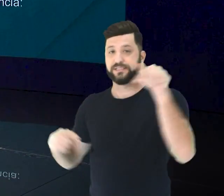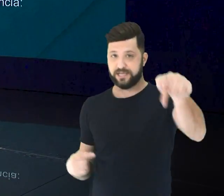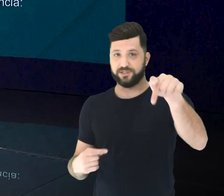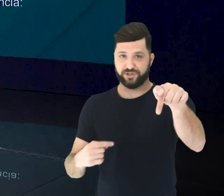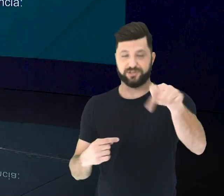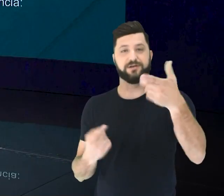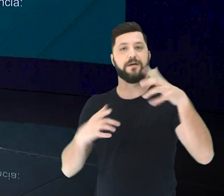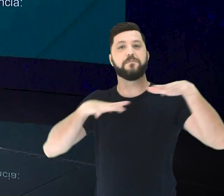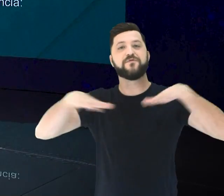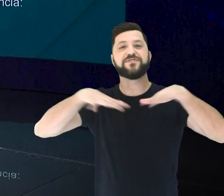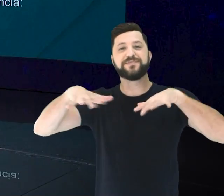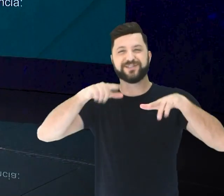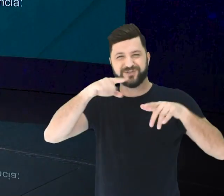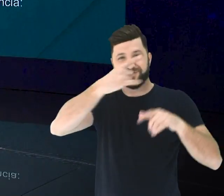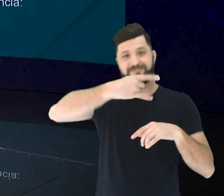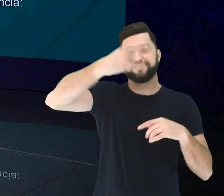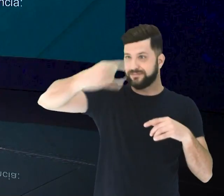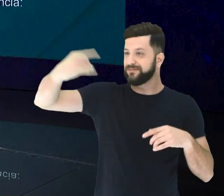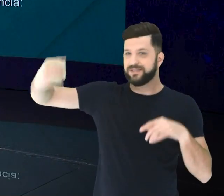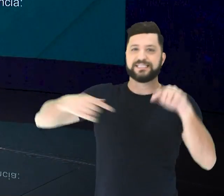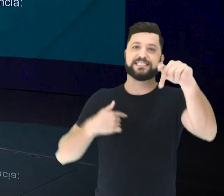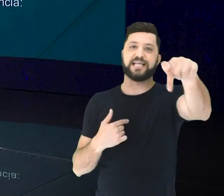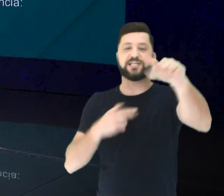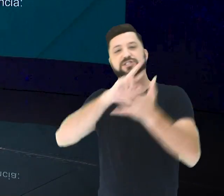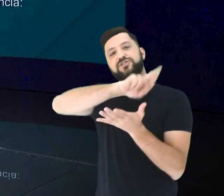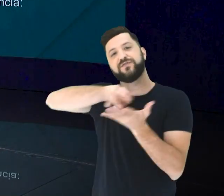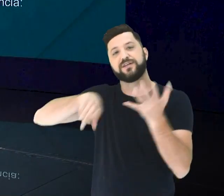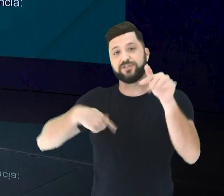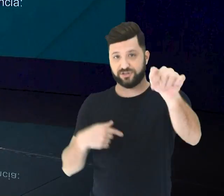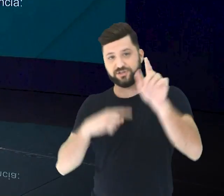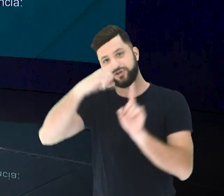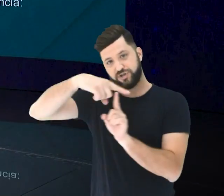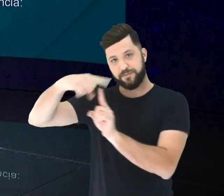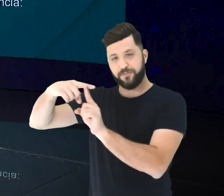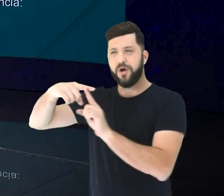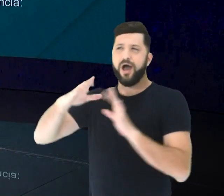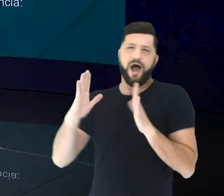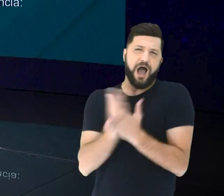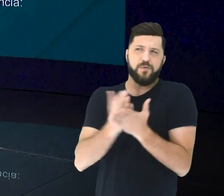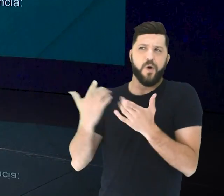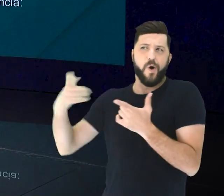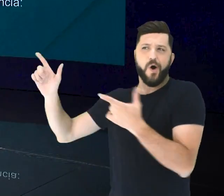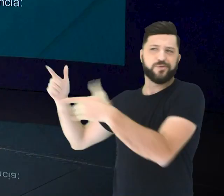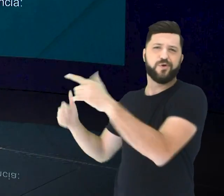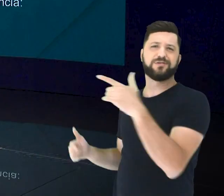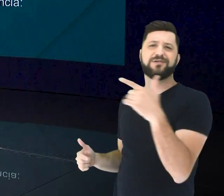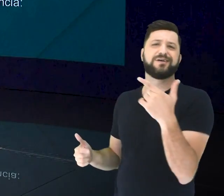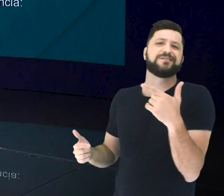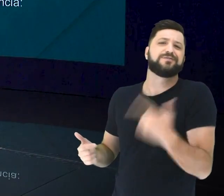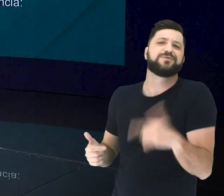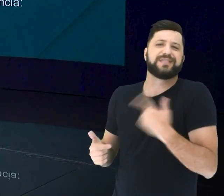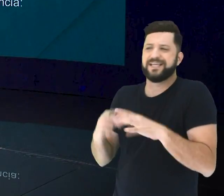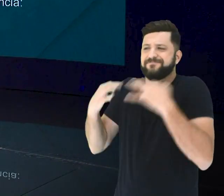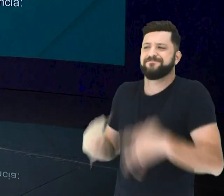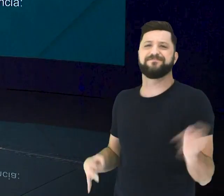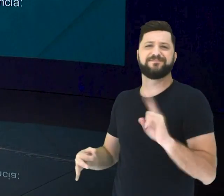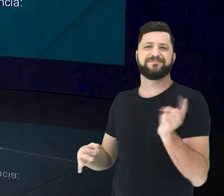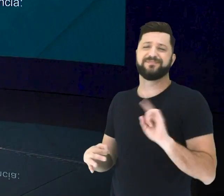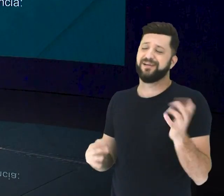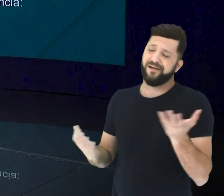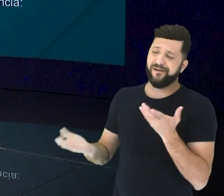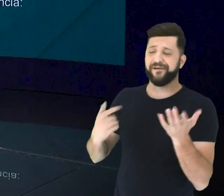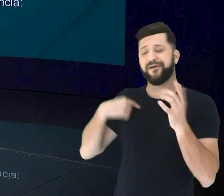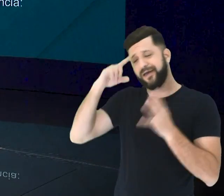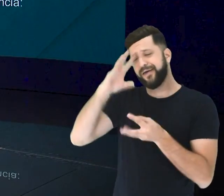todos os tipos de movimento que o mercado pode fazer e aqueles tipos de movimento que a gente não consegue ter uma definição exata Eu classifico também como é um